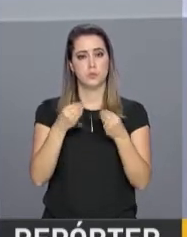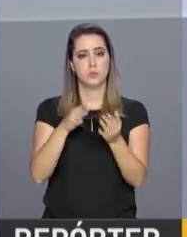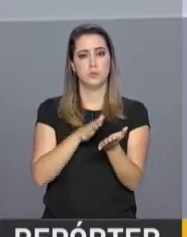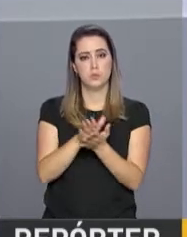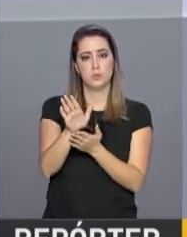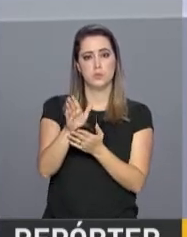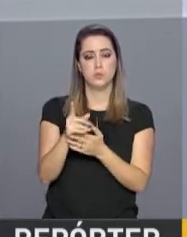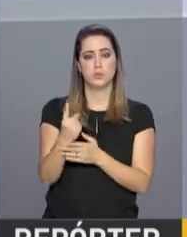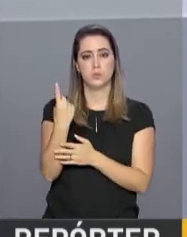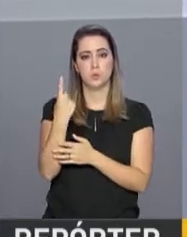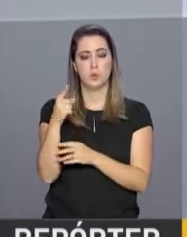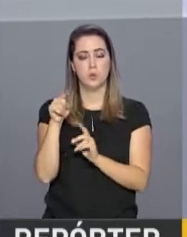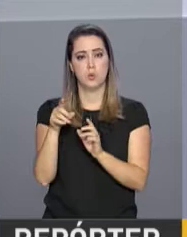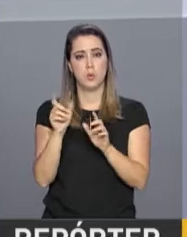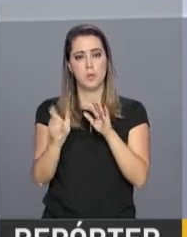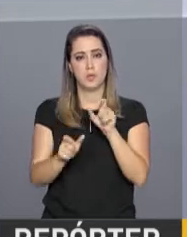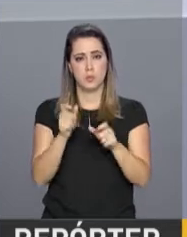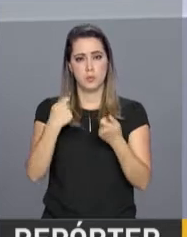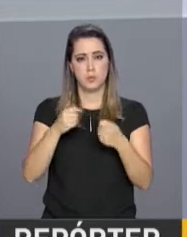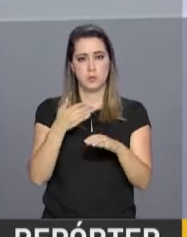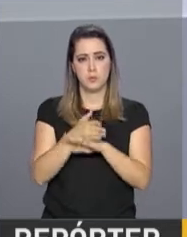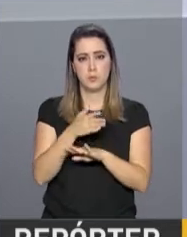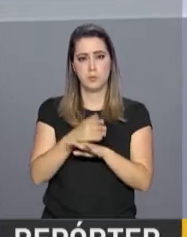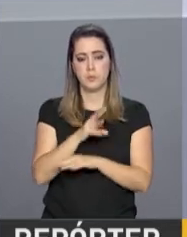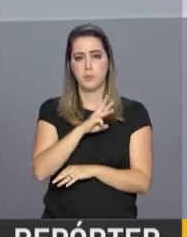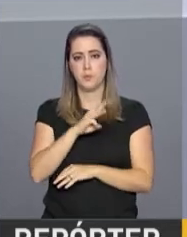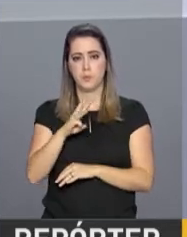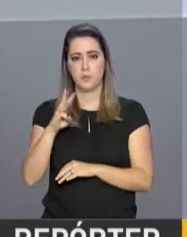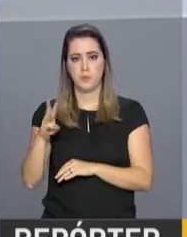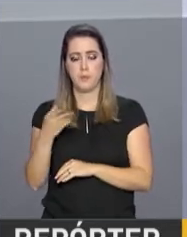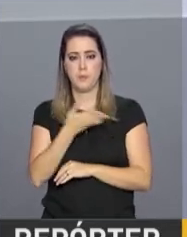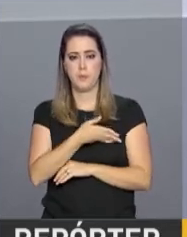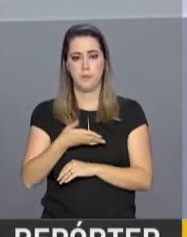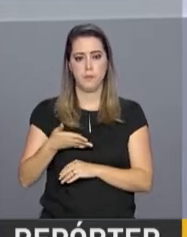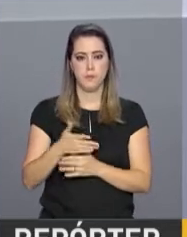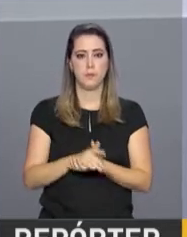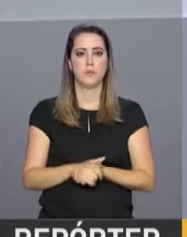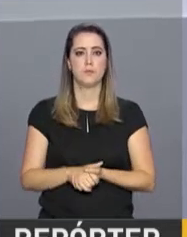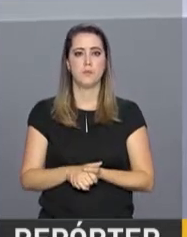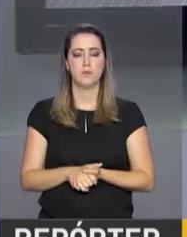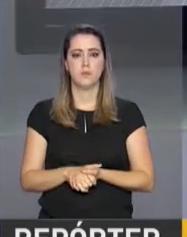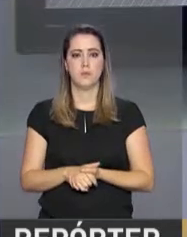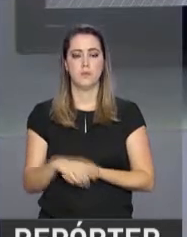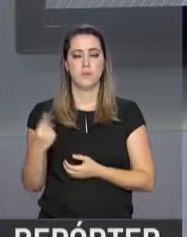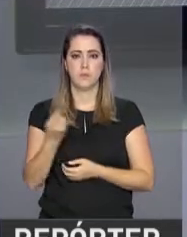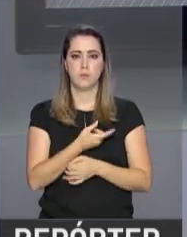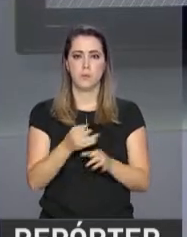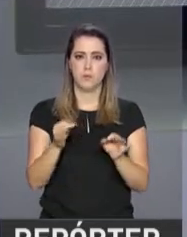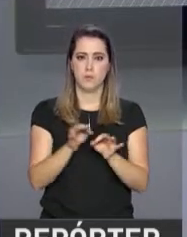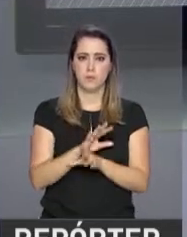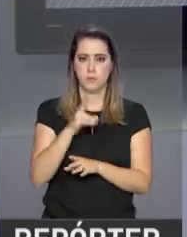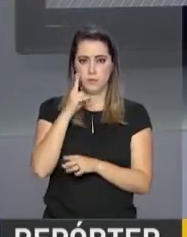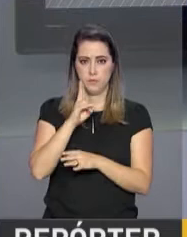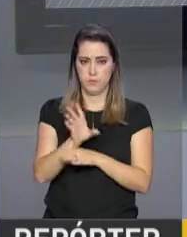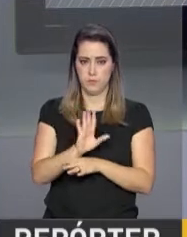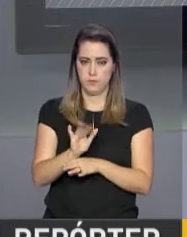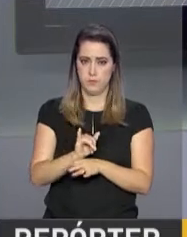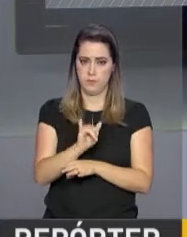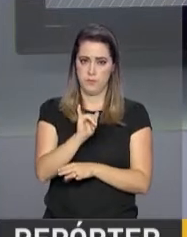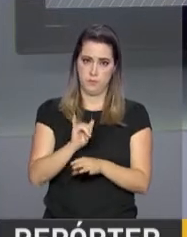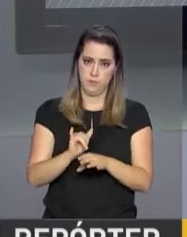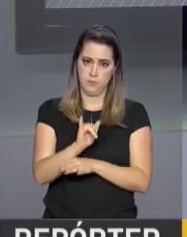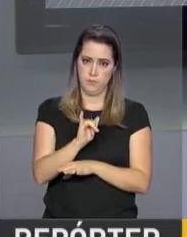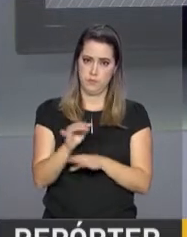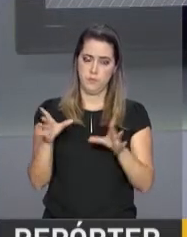emissão da guia unificada o empregador deve acessar a página do e social na internet nós ficamos por aqui você pode rever as